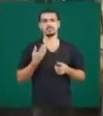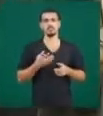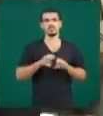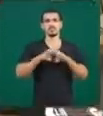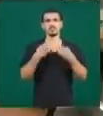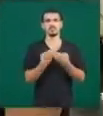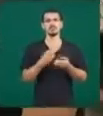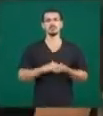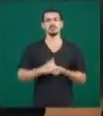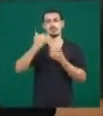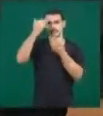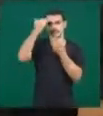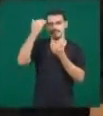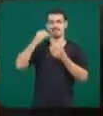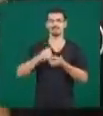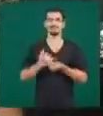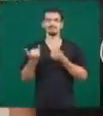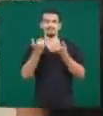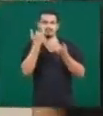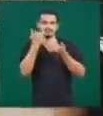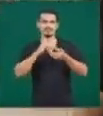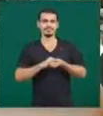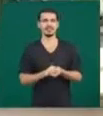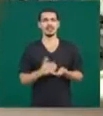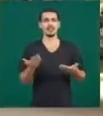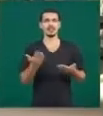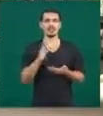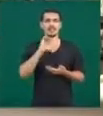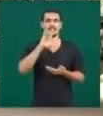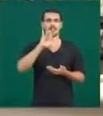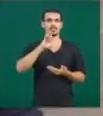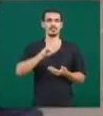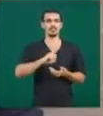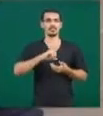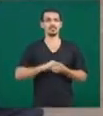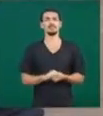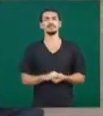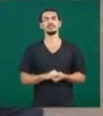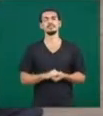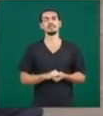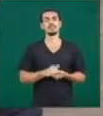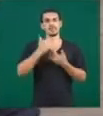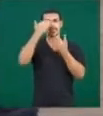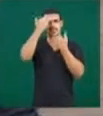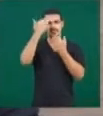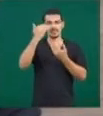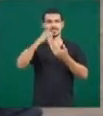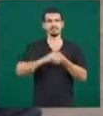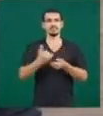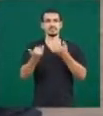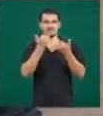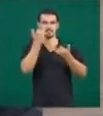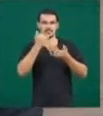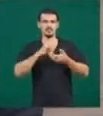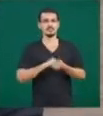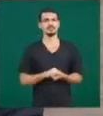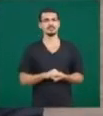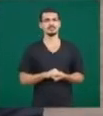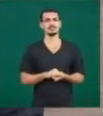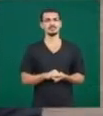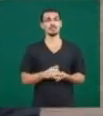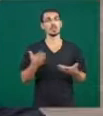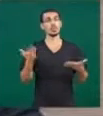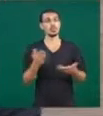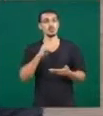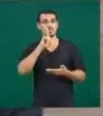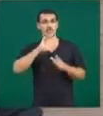obrigada pelas informações. Professor Josué, é com você, Flávio. Obrigado, Gislene, pelas informações. Hoje é o